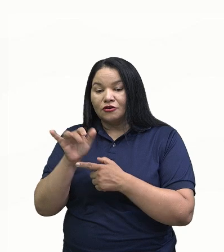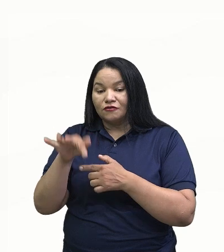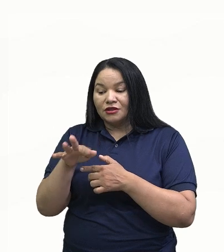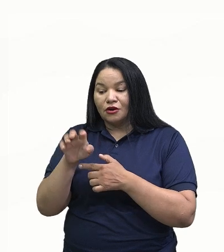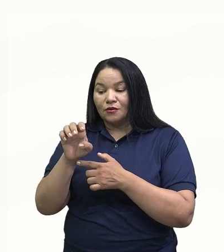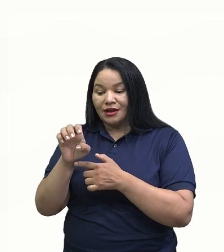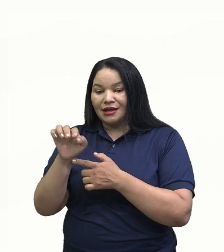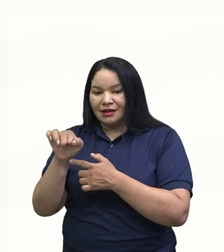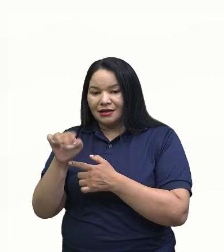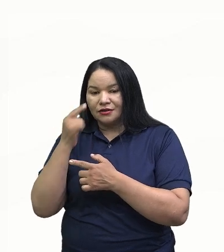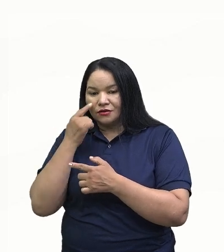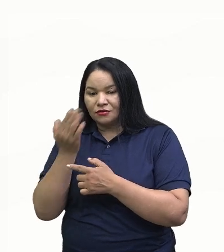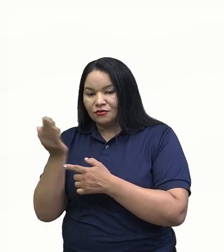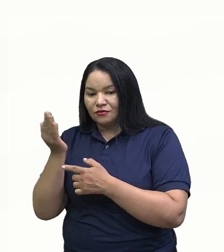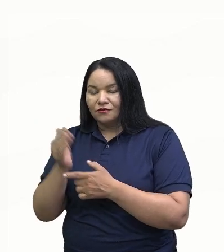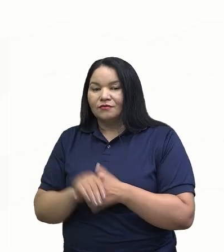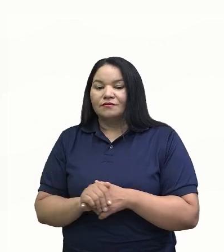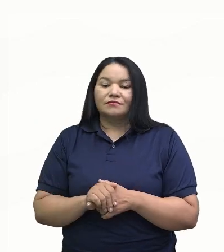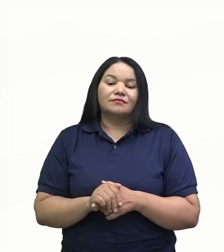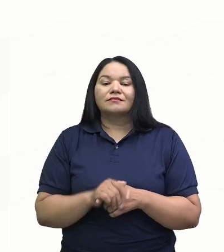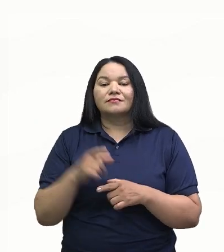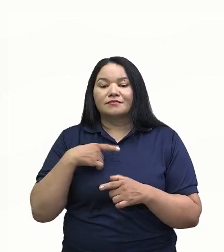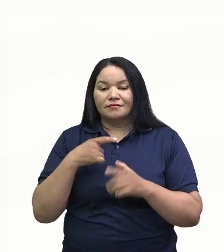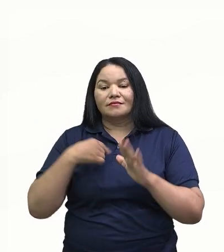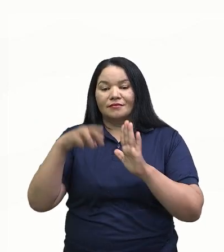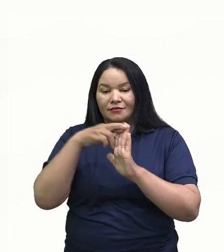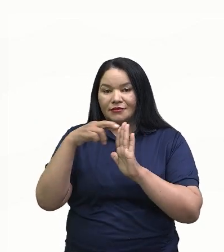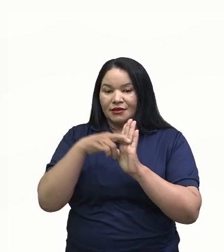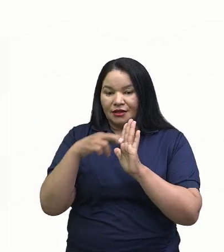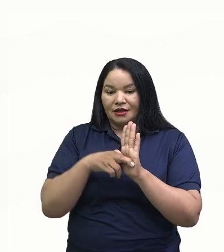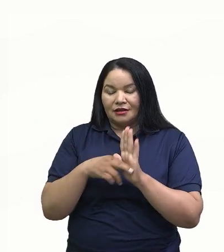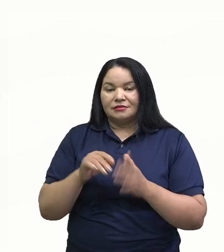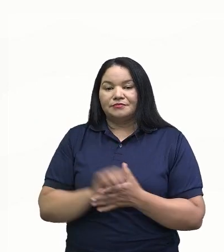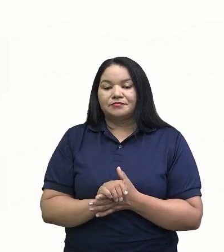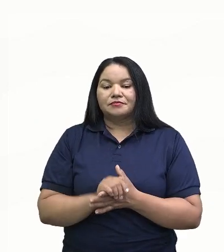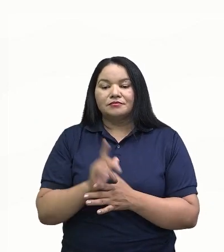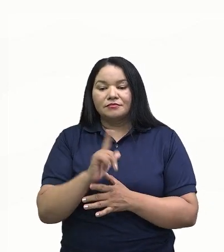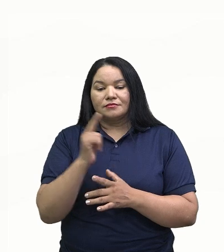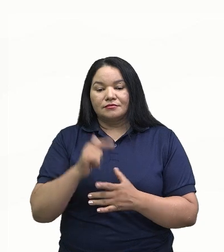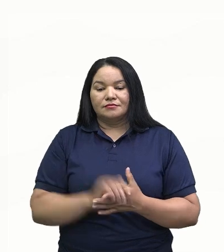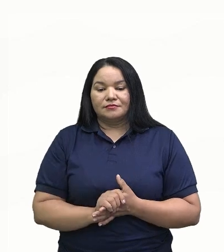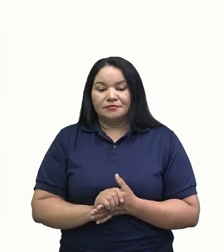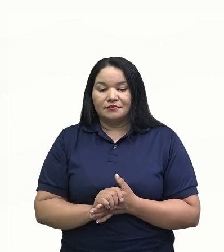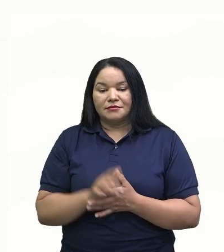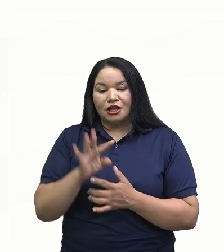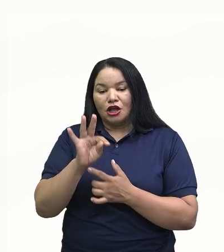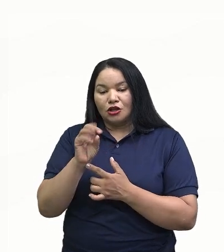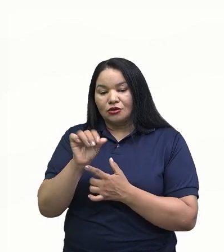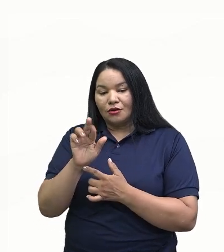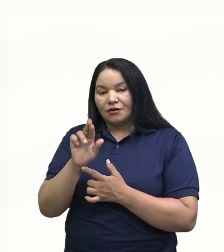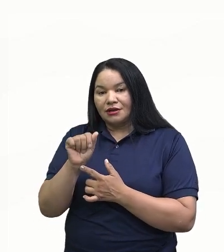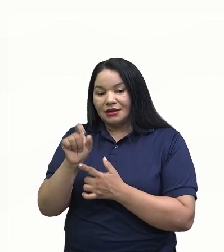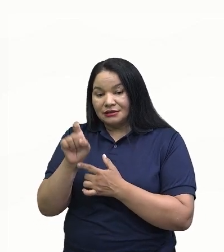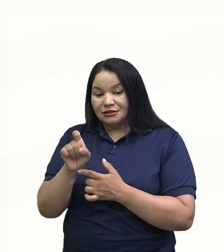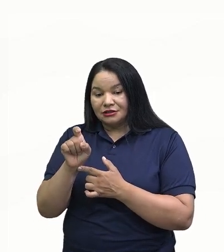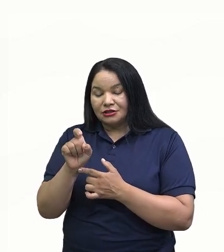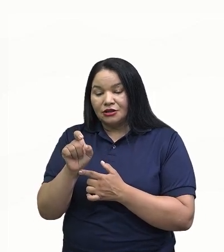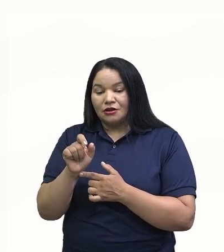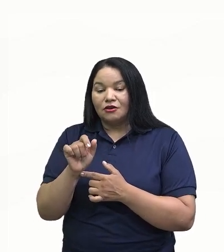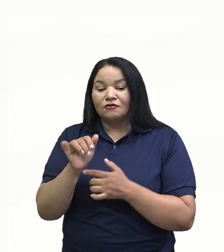Aqui ela está dentro da outra regra mais lá à frente. Aí o tórax termina com, aliás, ele termina com N